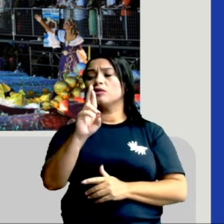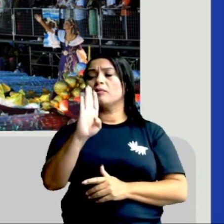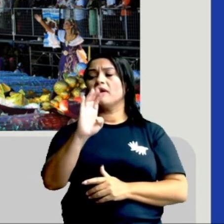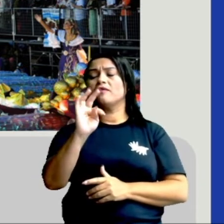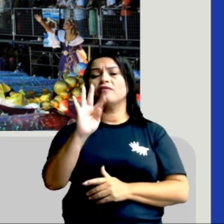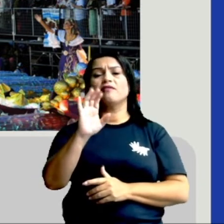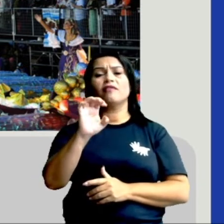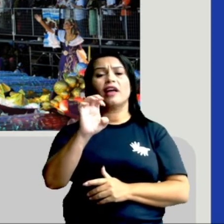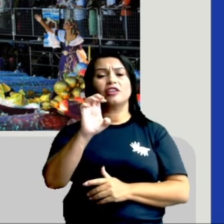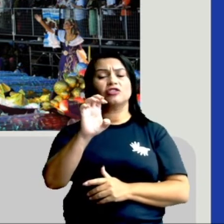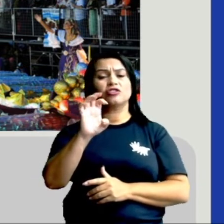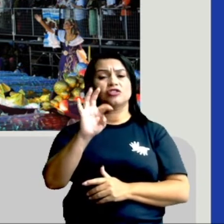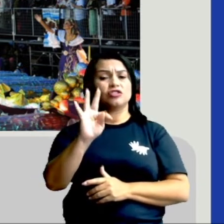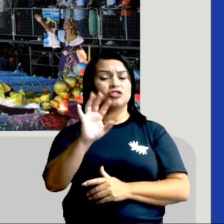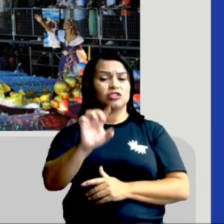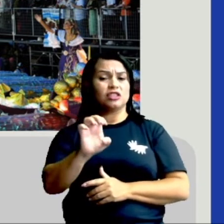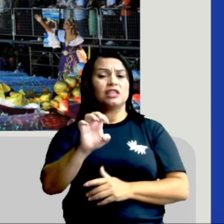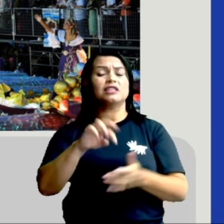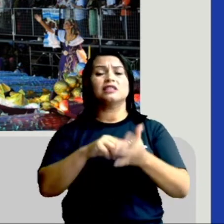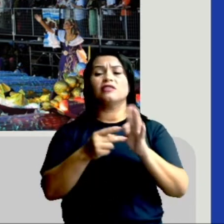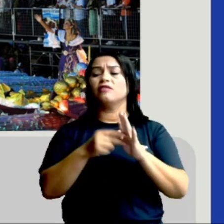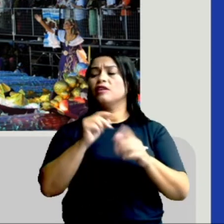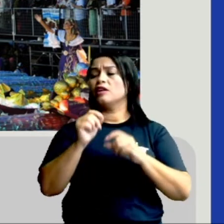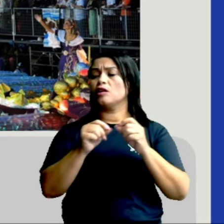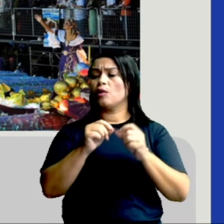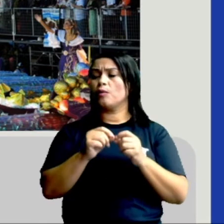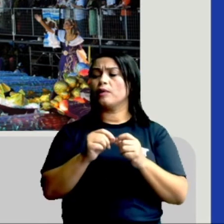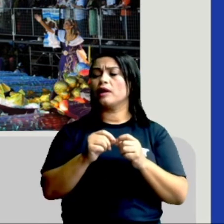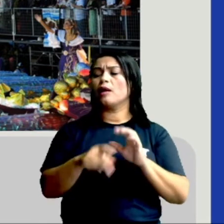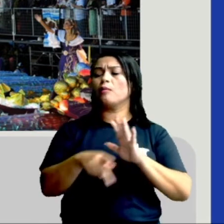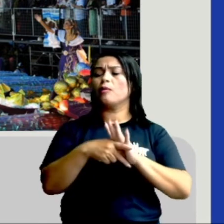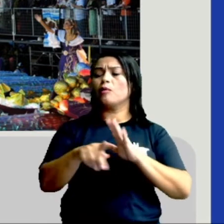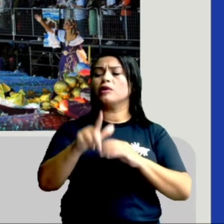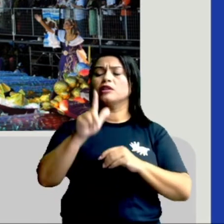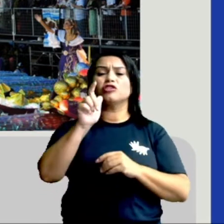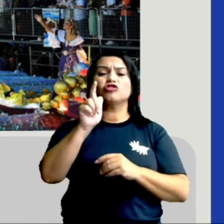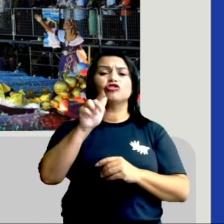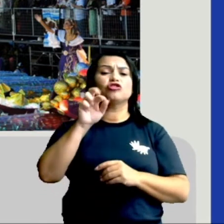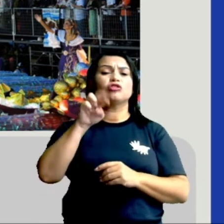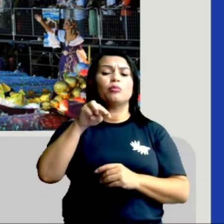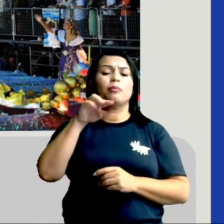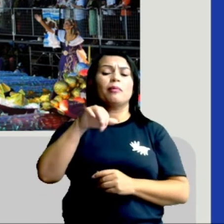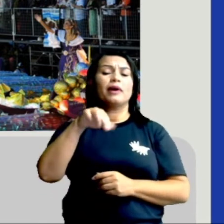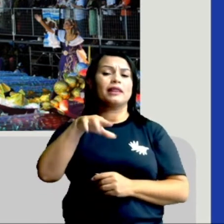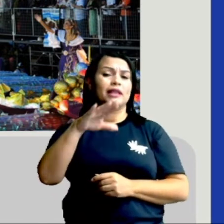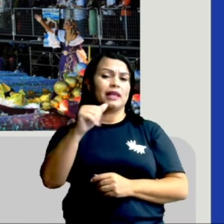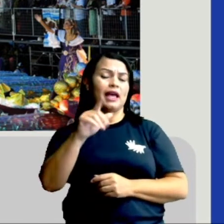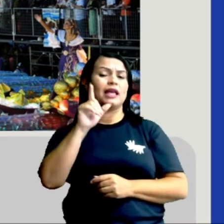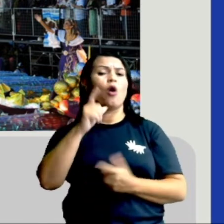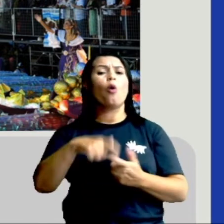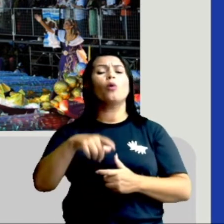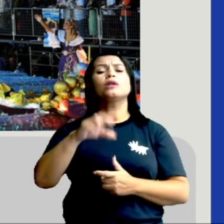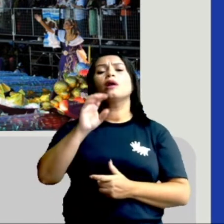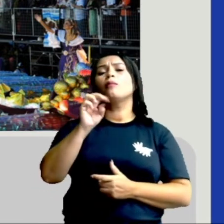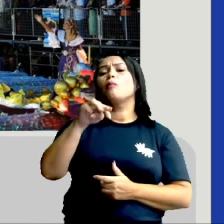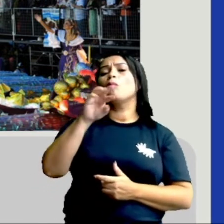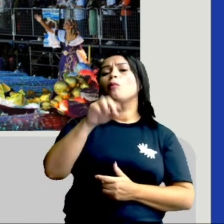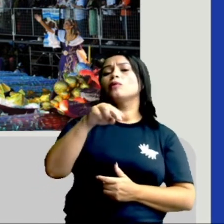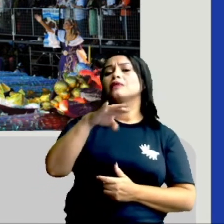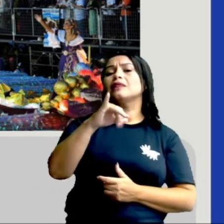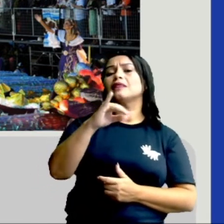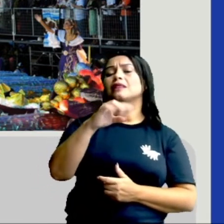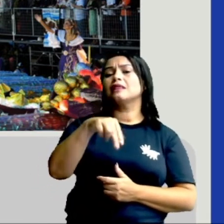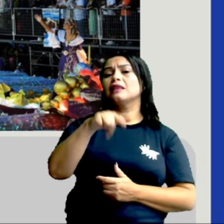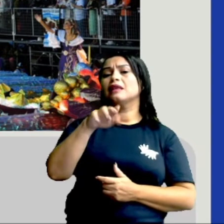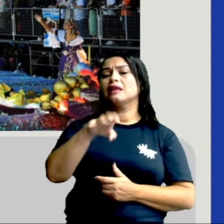uma festa de tradições germânicas, originalmente celebrada em Munique, que acontece no mês de outubro em